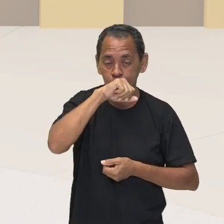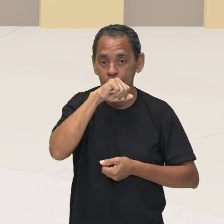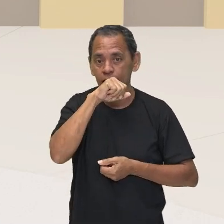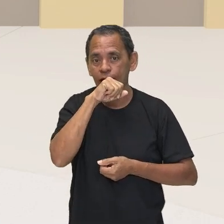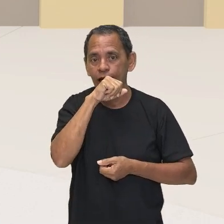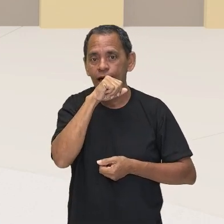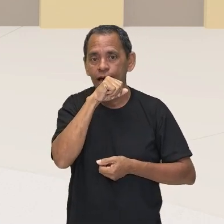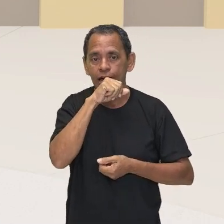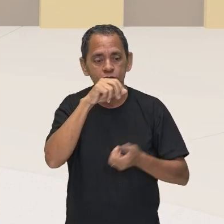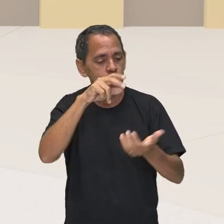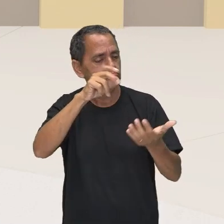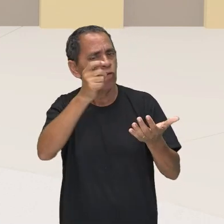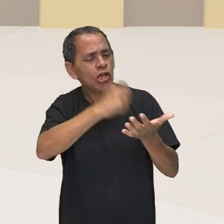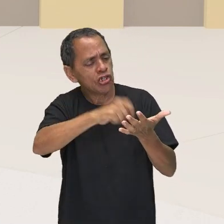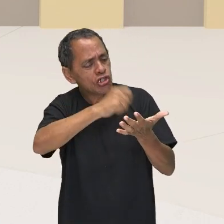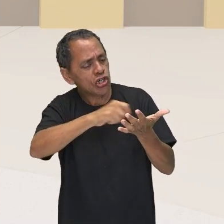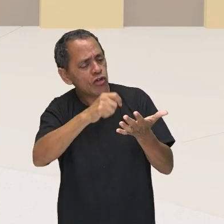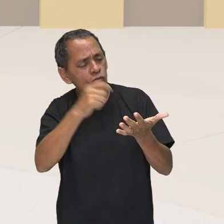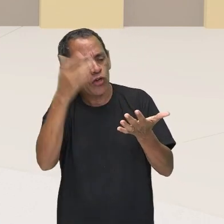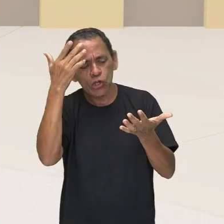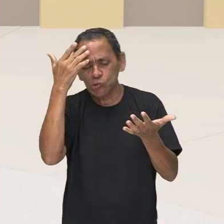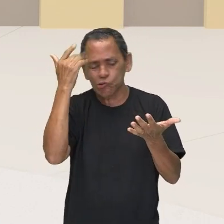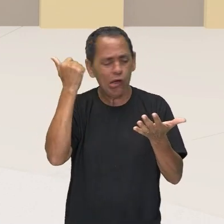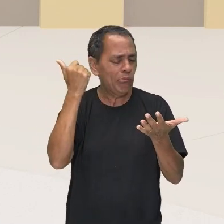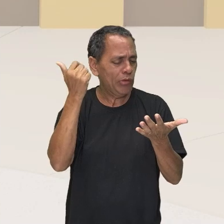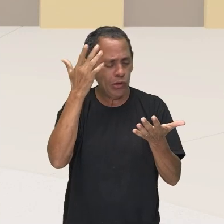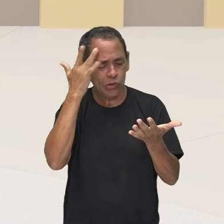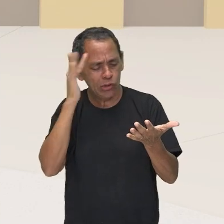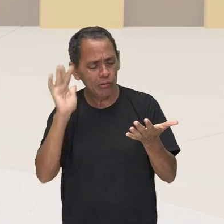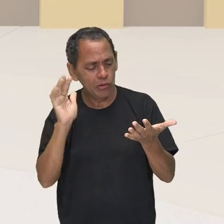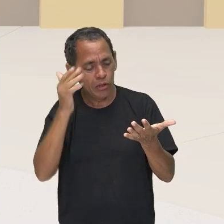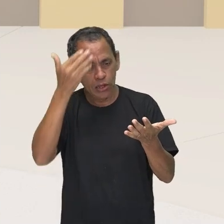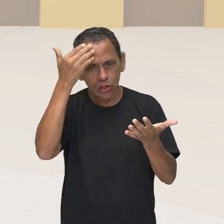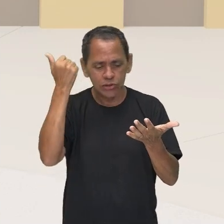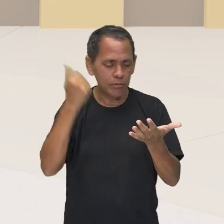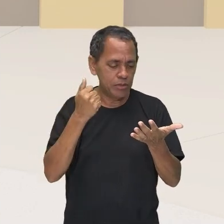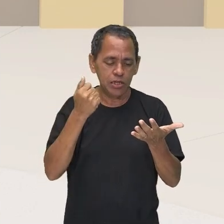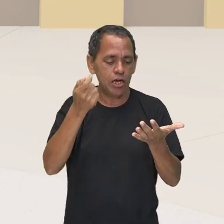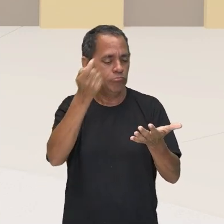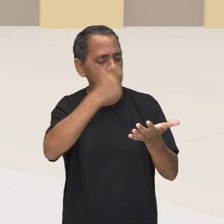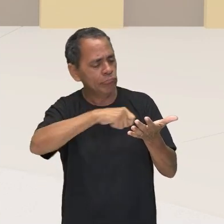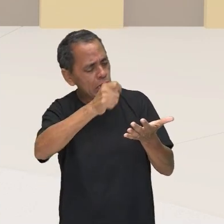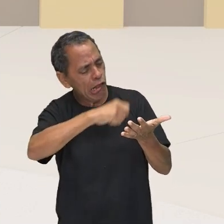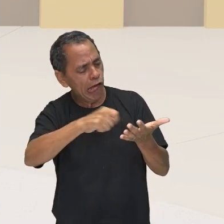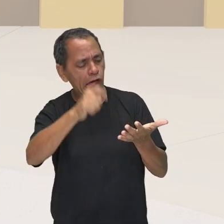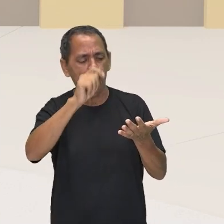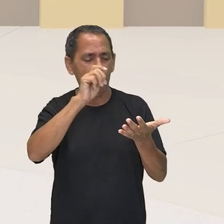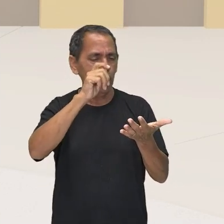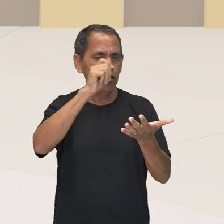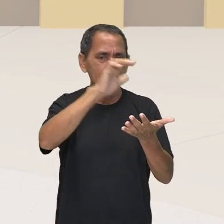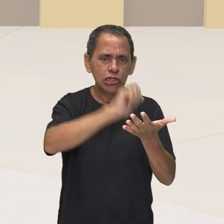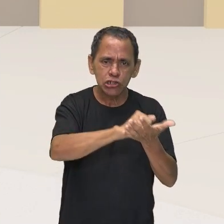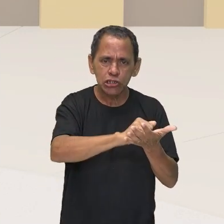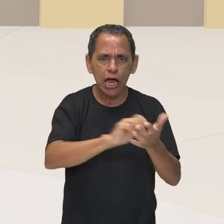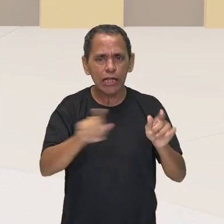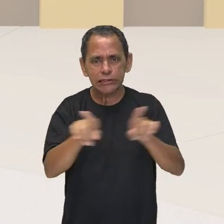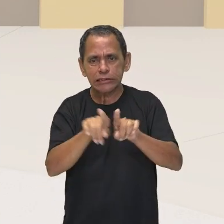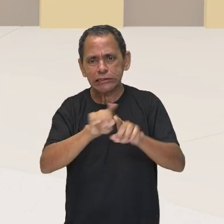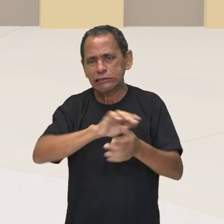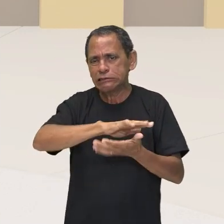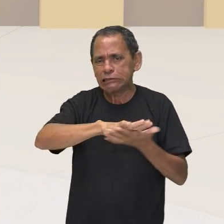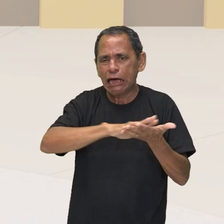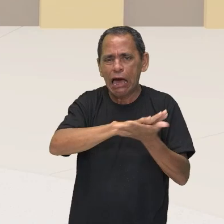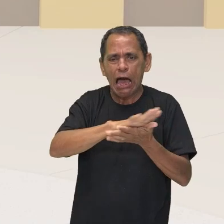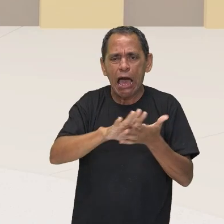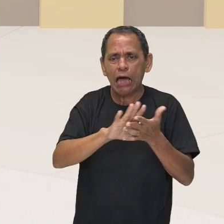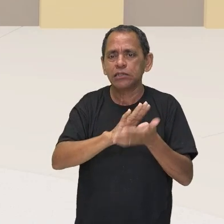sua terra para estudar na cidade. Então, nós temos aqui o princípio de superação através do estudo. Então, a